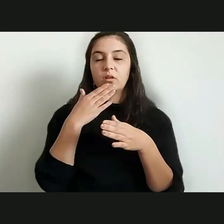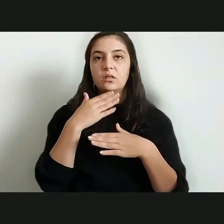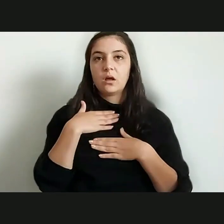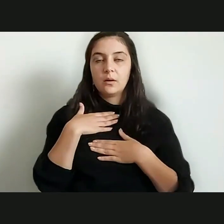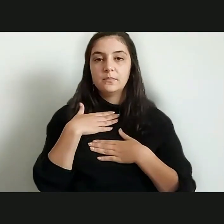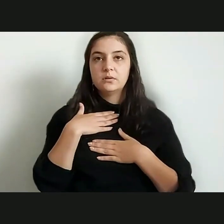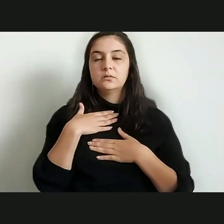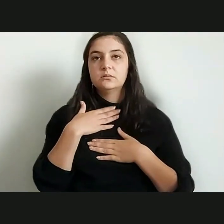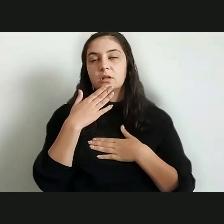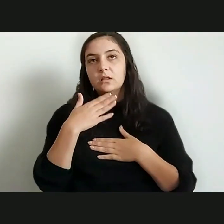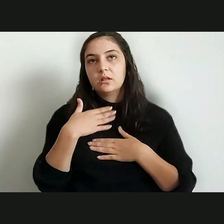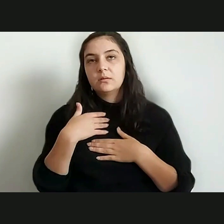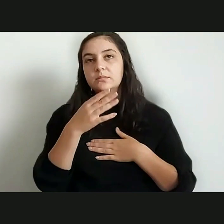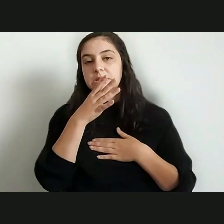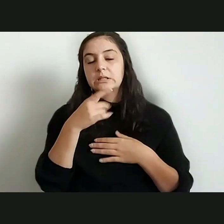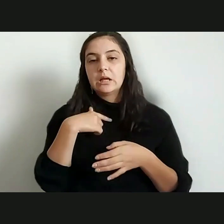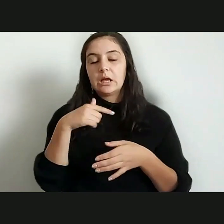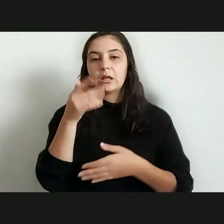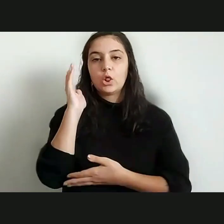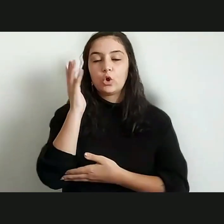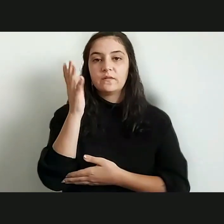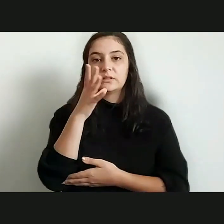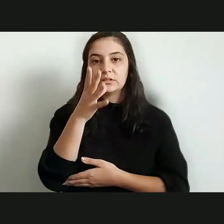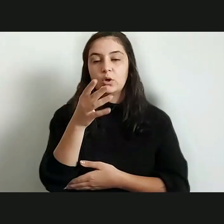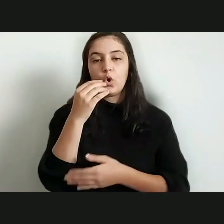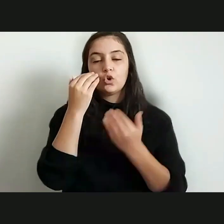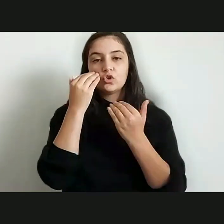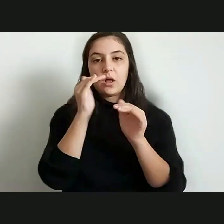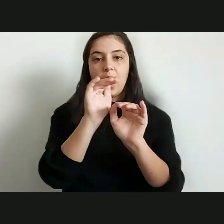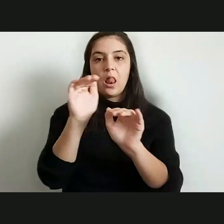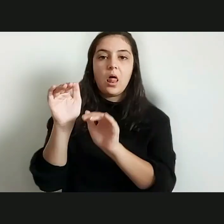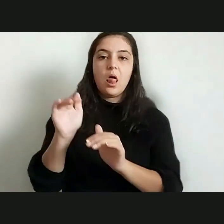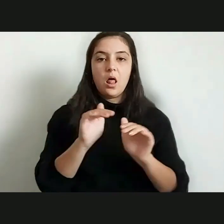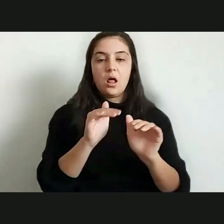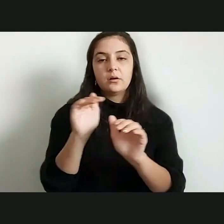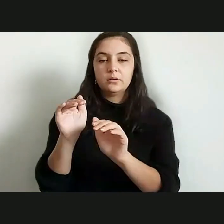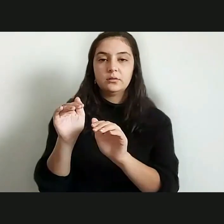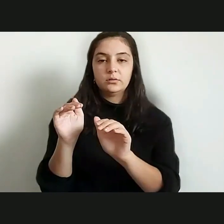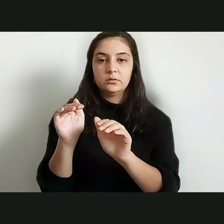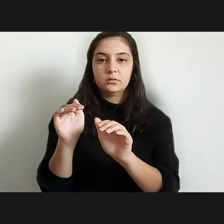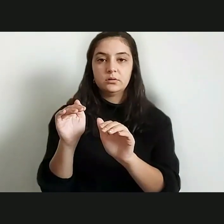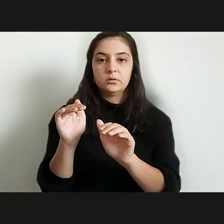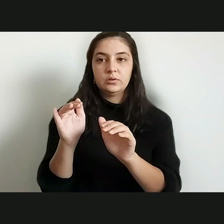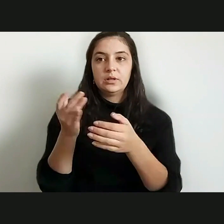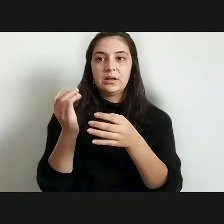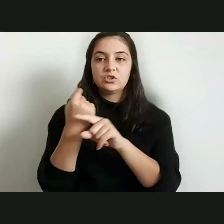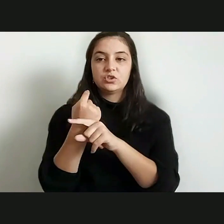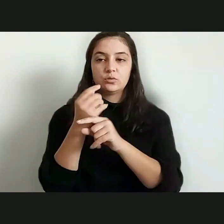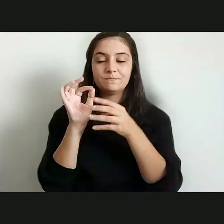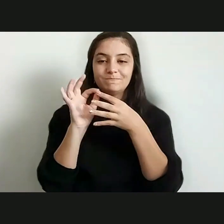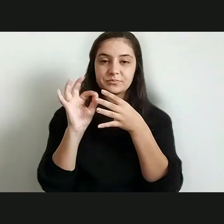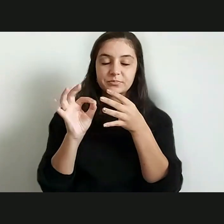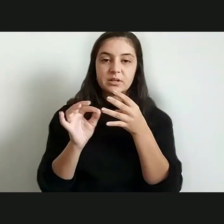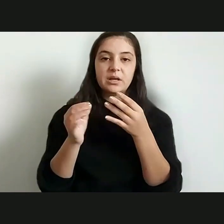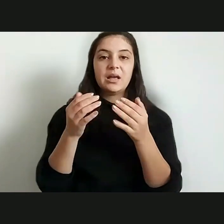que me leva a dizer aqui neste webinar, ao chamar a atenção para esta particularidade. Nós, quando falamos de administração, temos